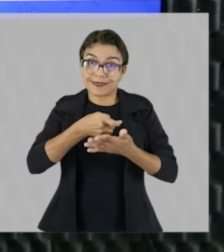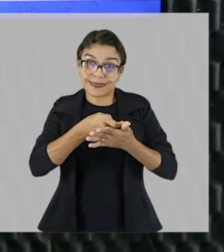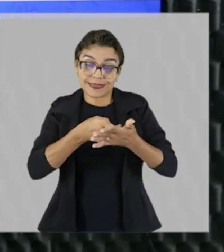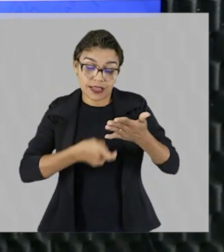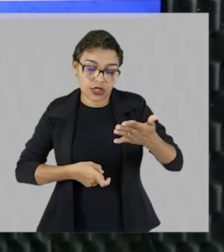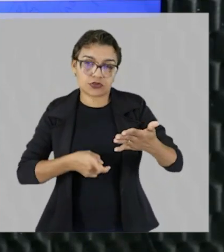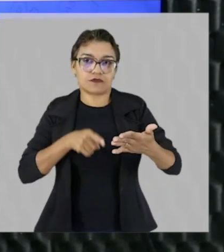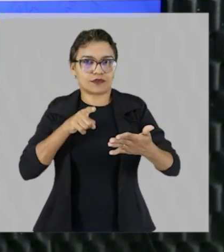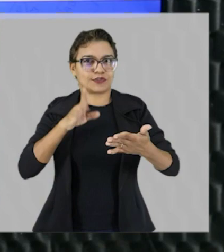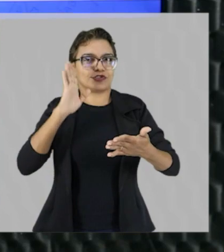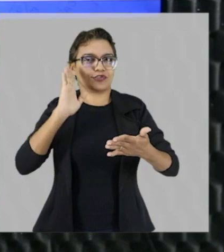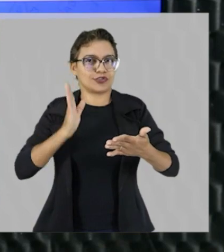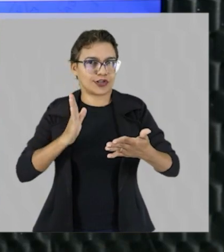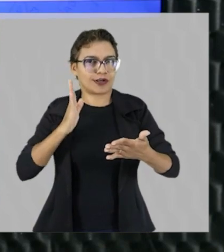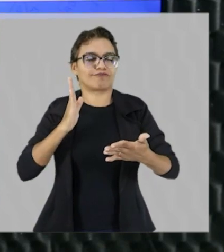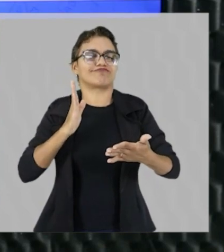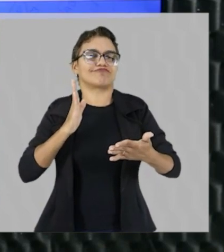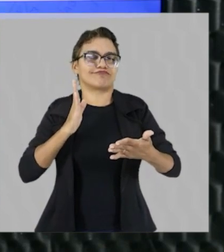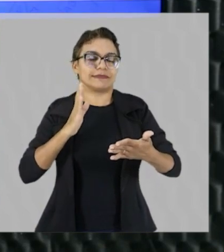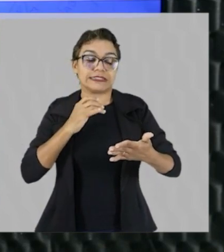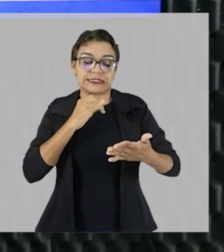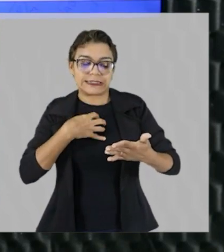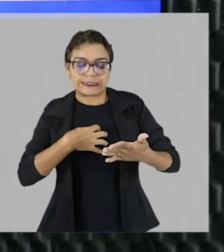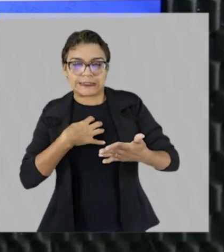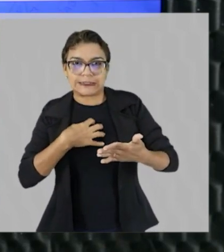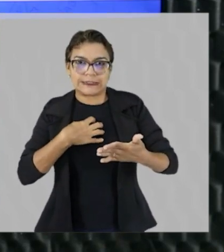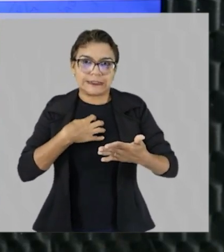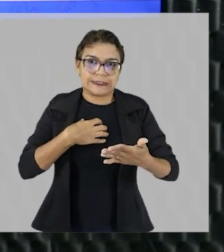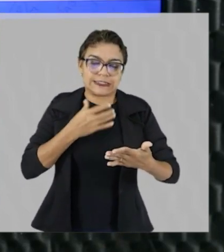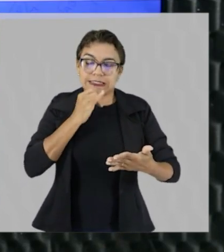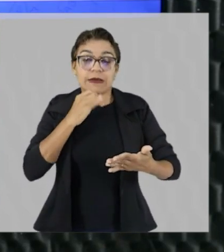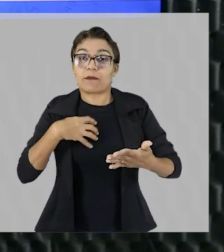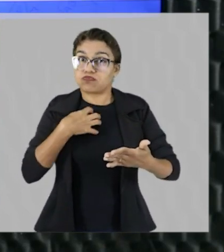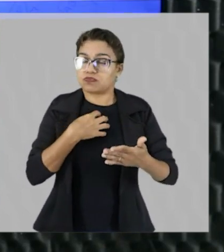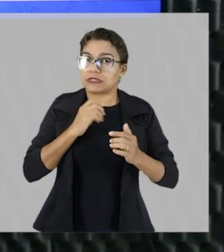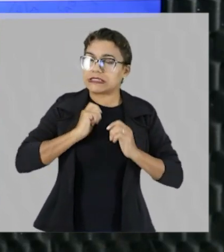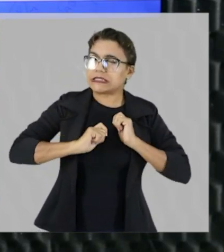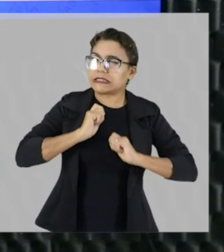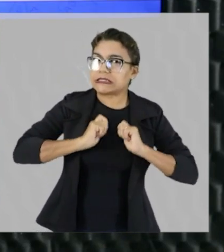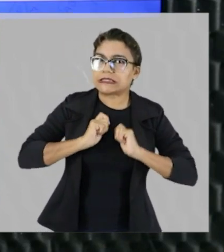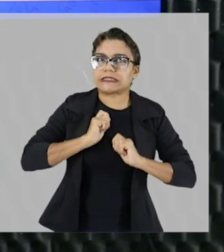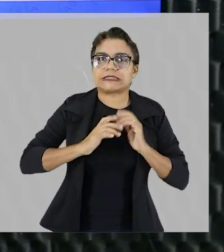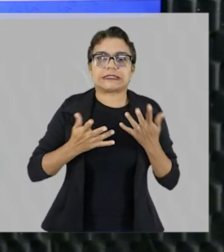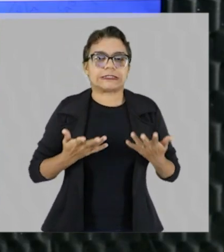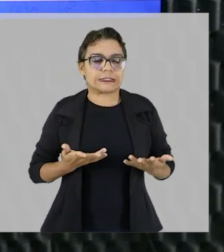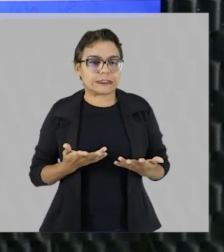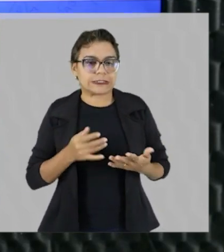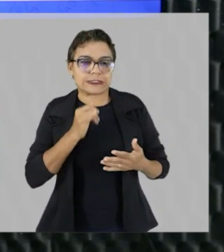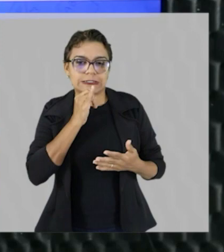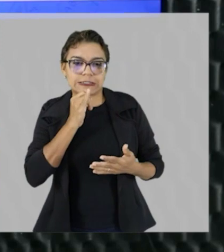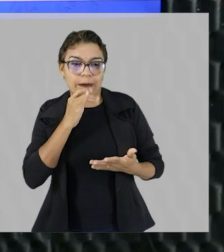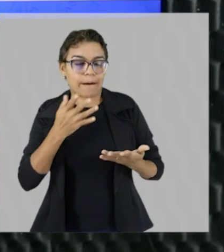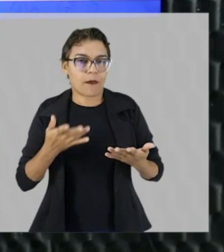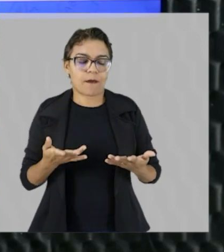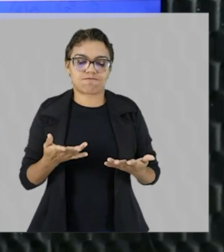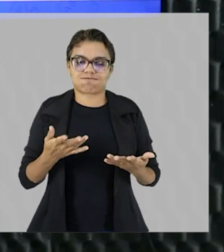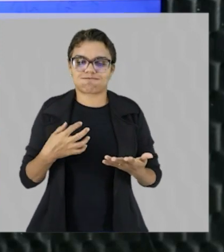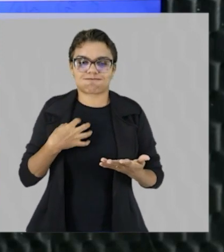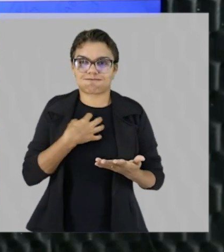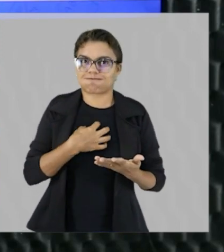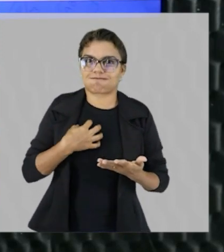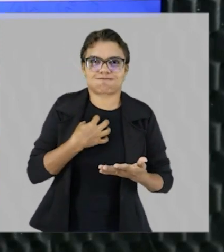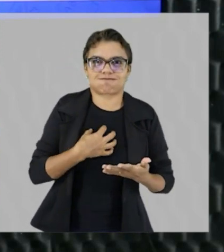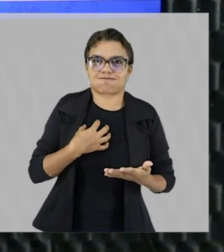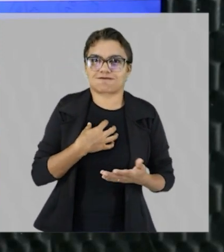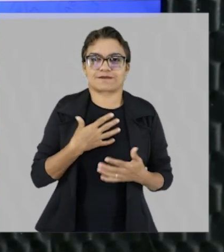você já está apreensivo por estar ali fazendo uma prova, buscando uma pontuação, e aí você se perde na leitura, você termina o primeiro parágrafo, quando você